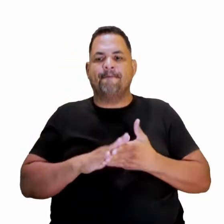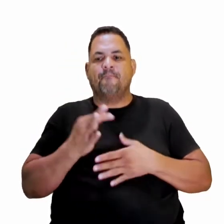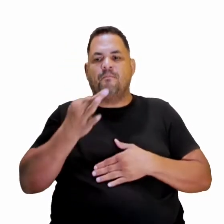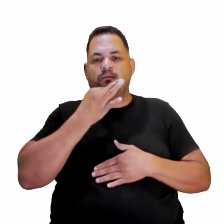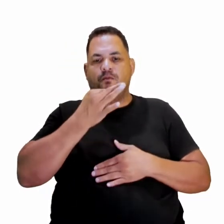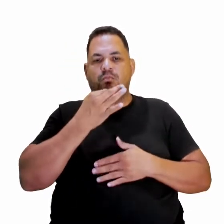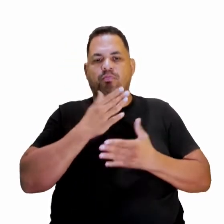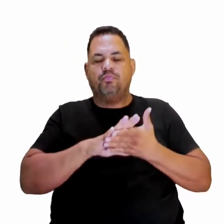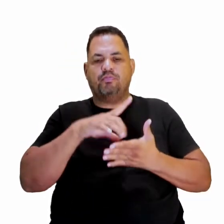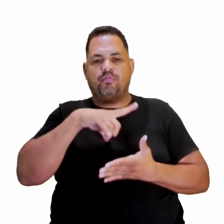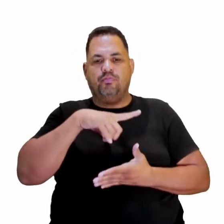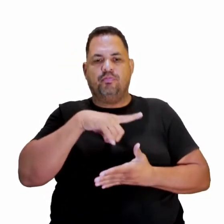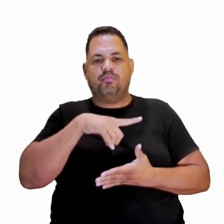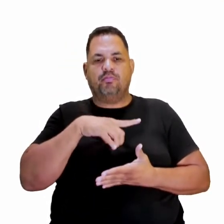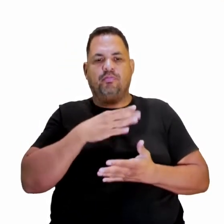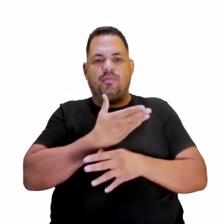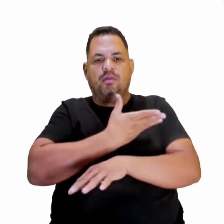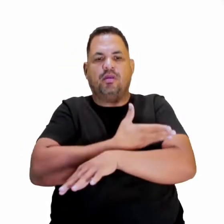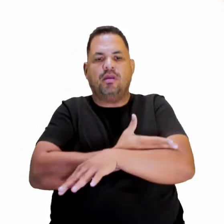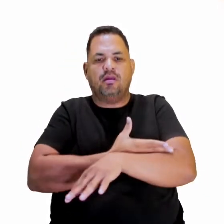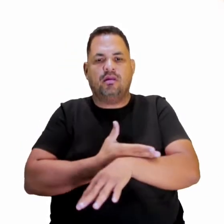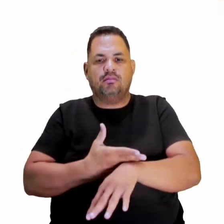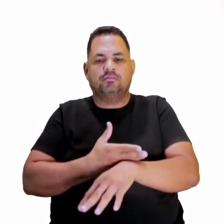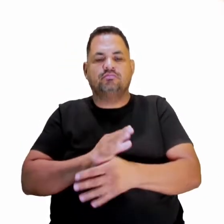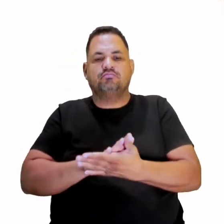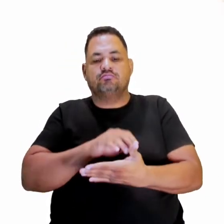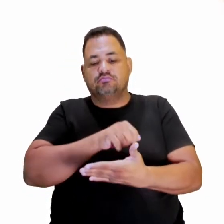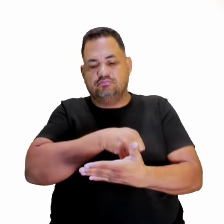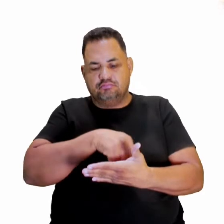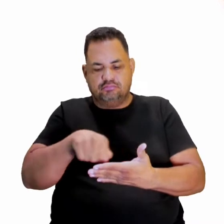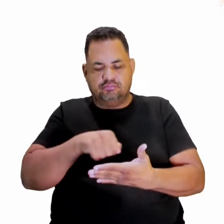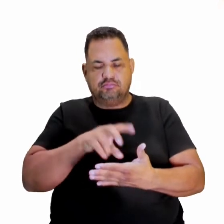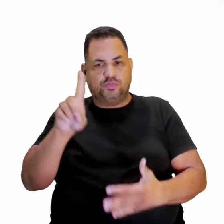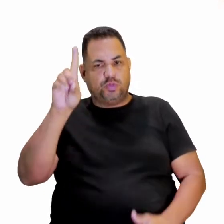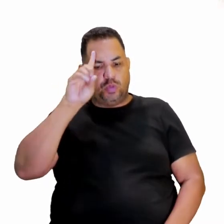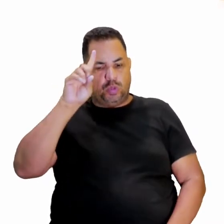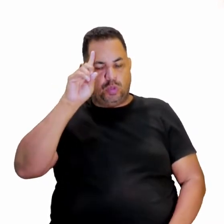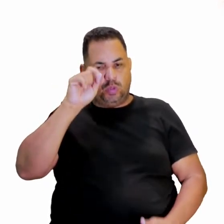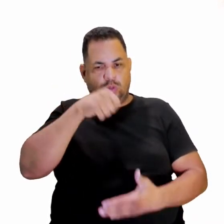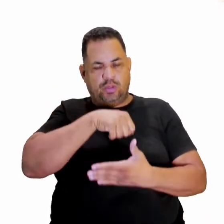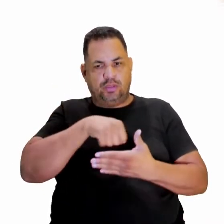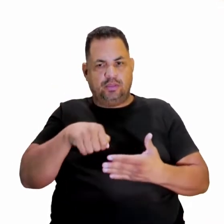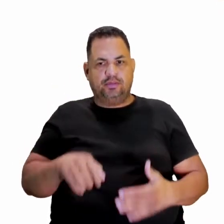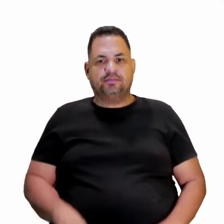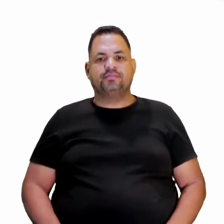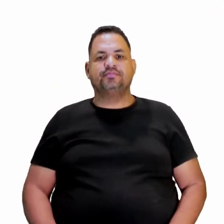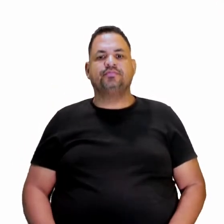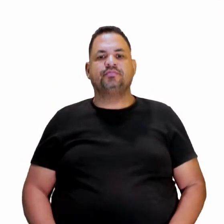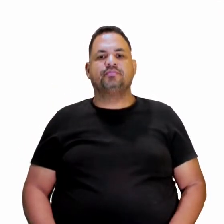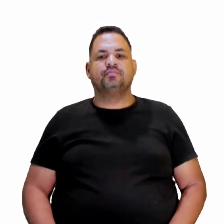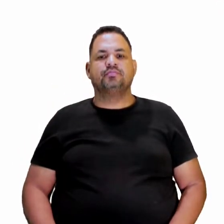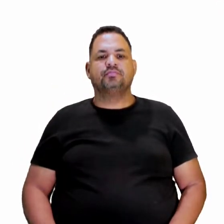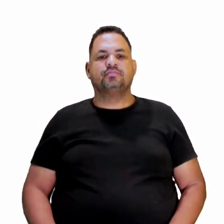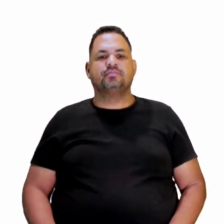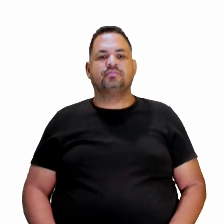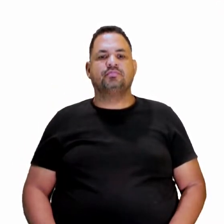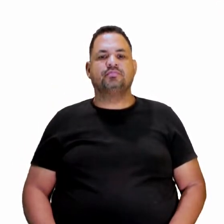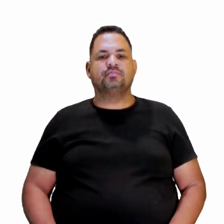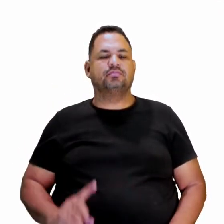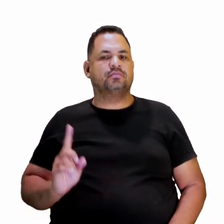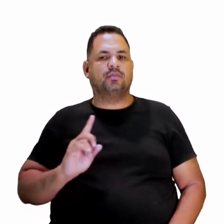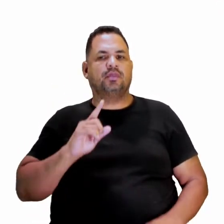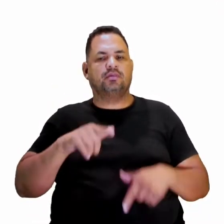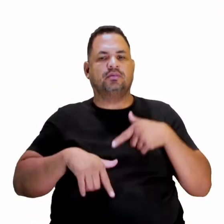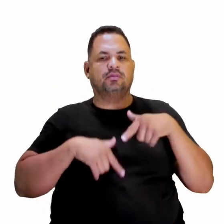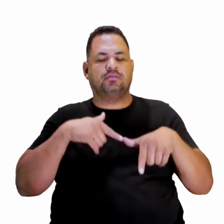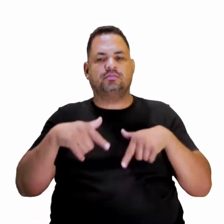que você, aluno, tem esse hábito de ter um diário e escrever. Aí você fala, no, I didn't. Não, eu não